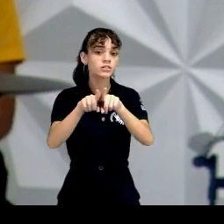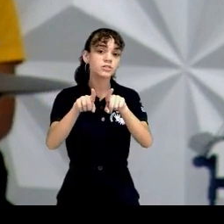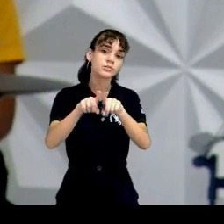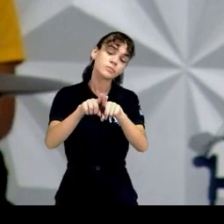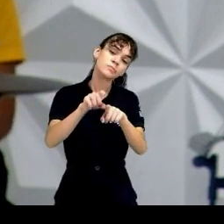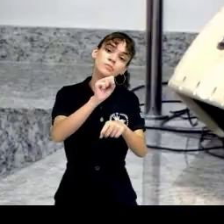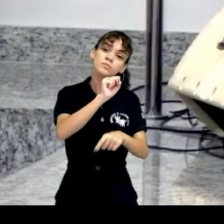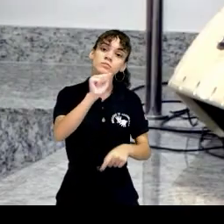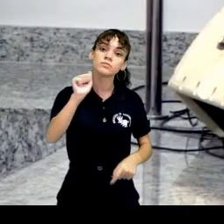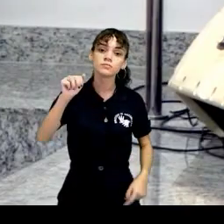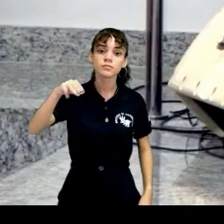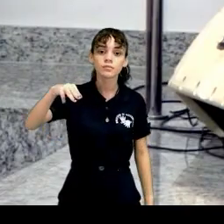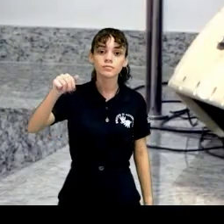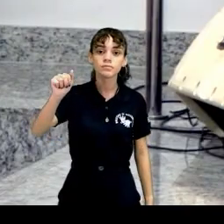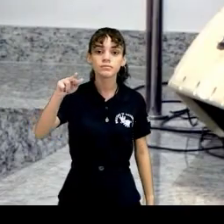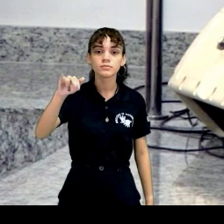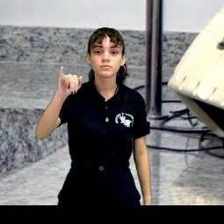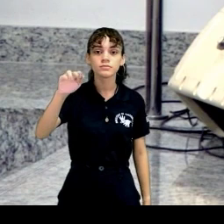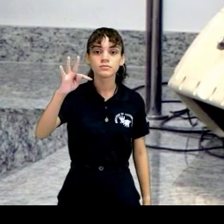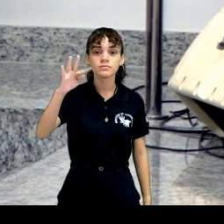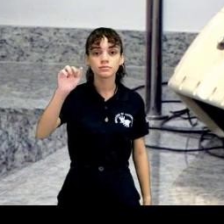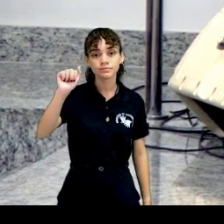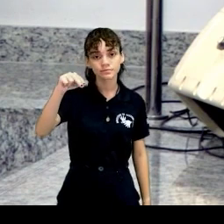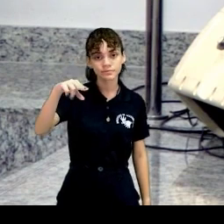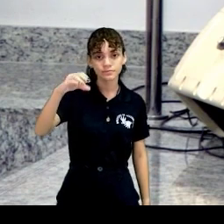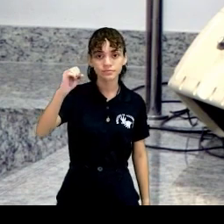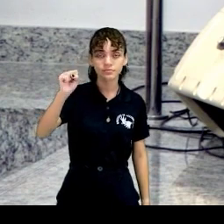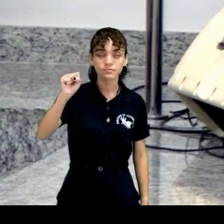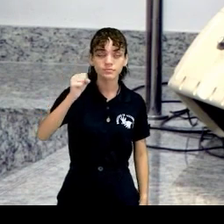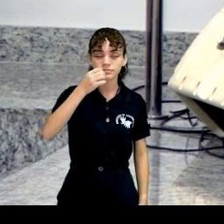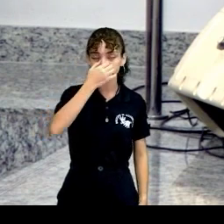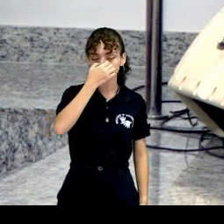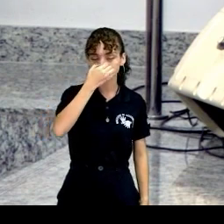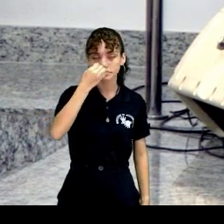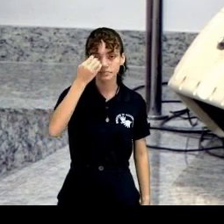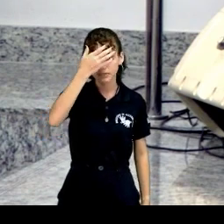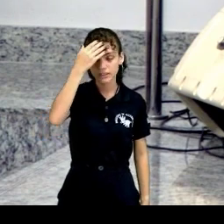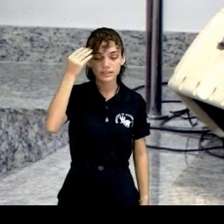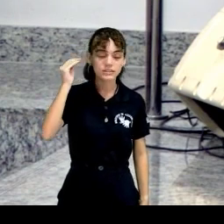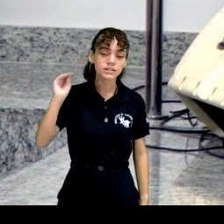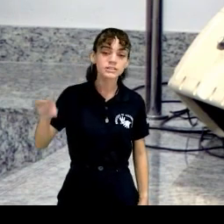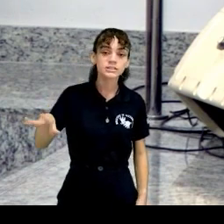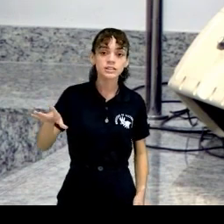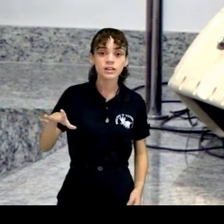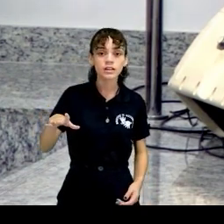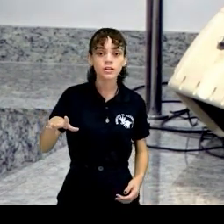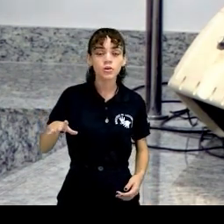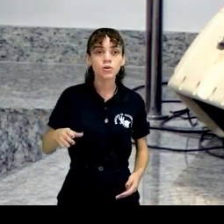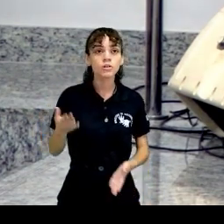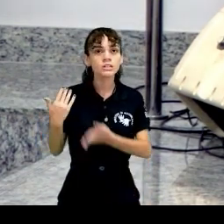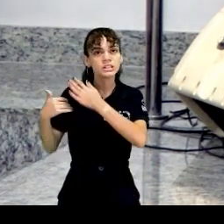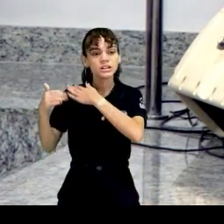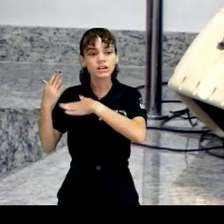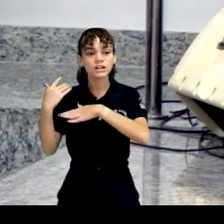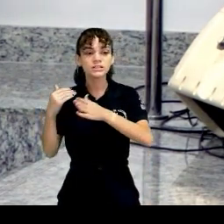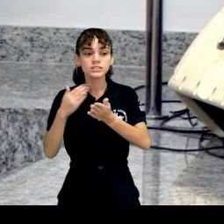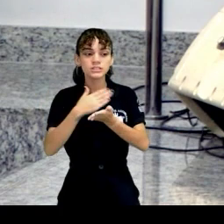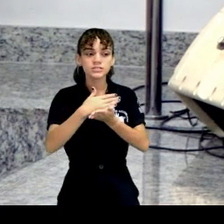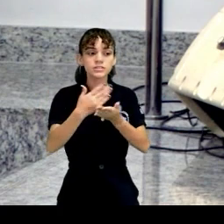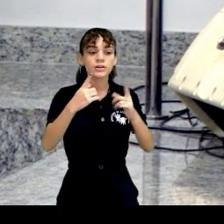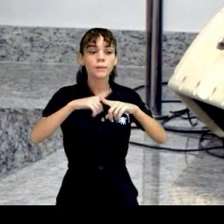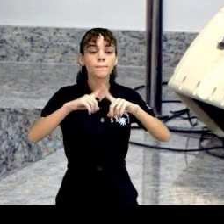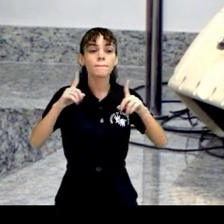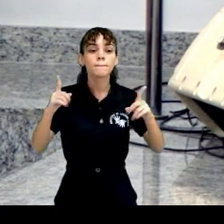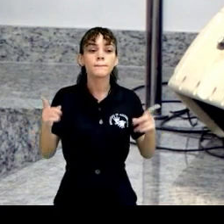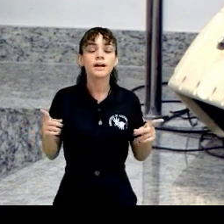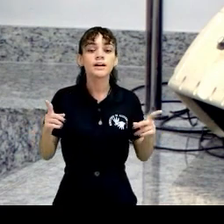quem eram e só valorizaram as suas necessidades. Quando falo de Paulo, lá em Coríntios, capítulo 12,